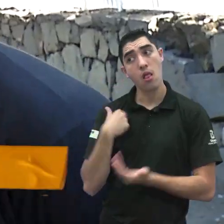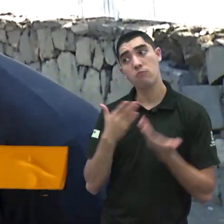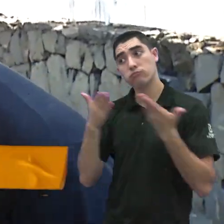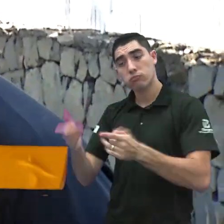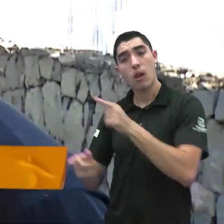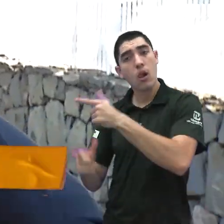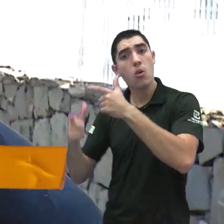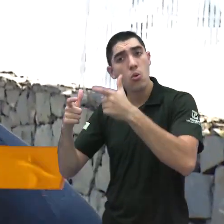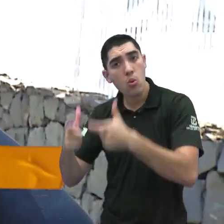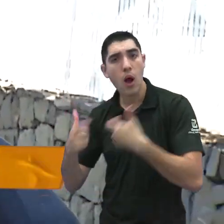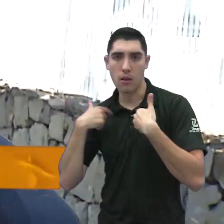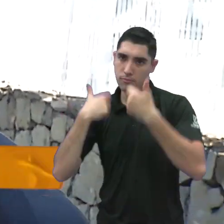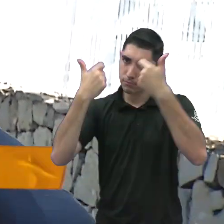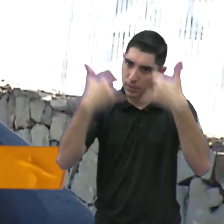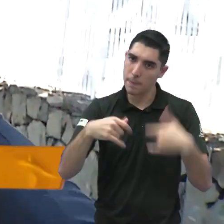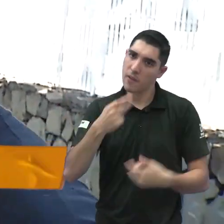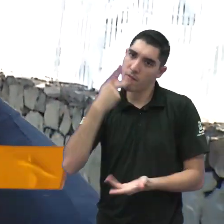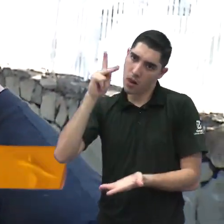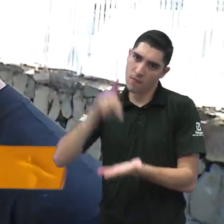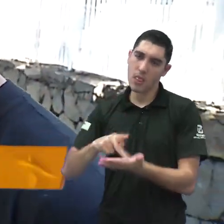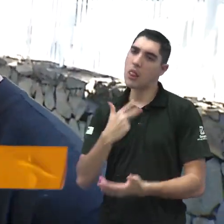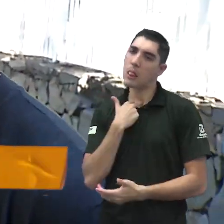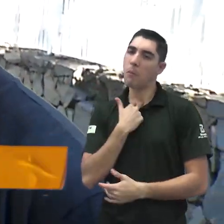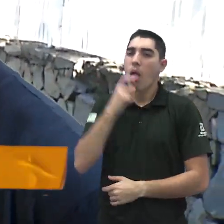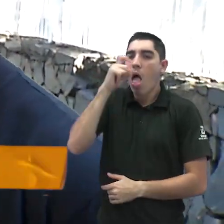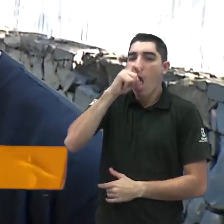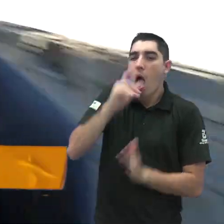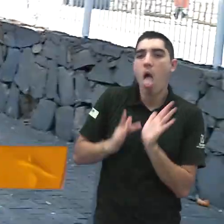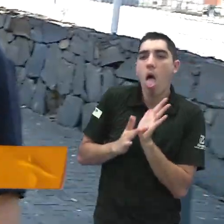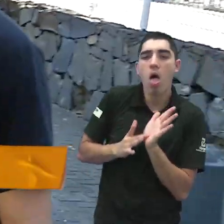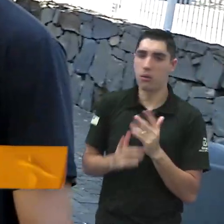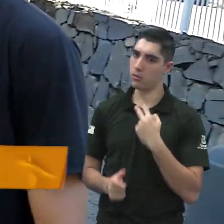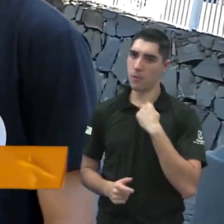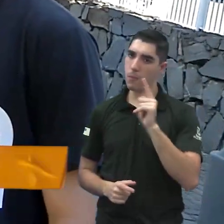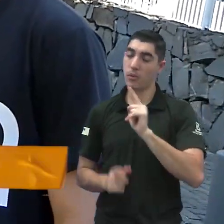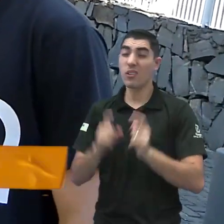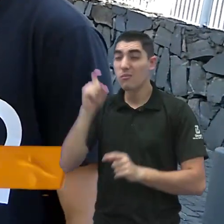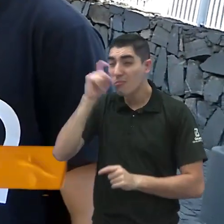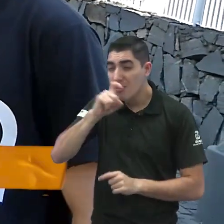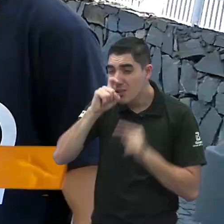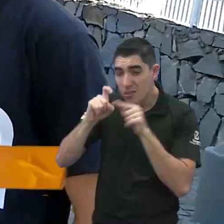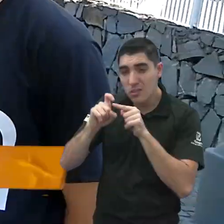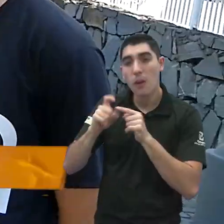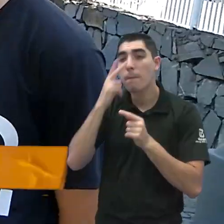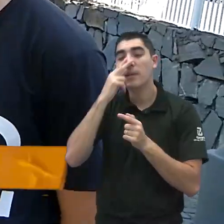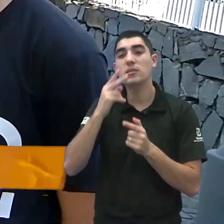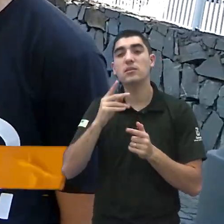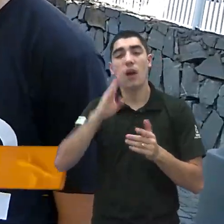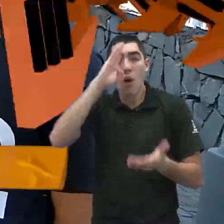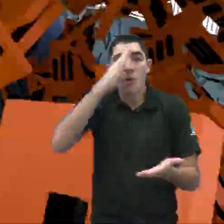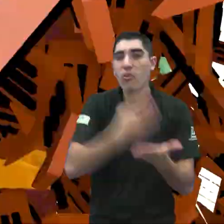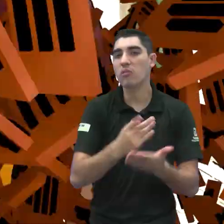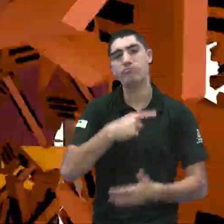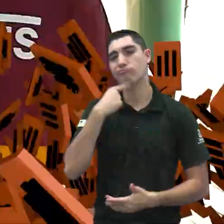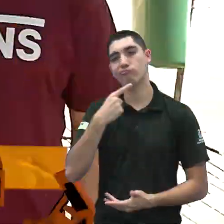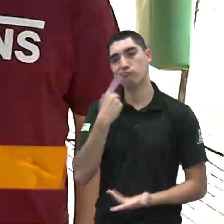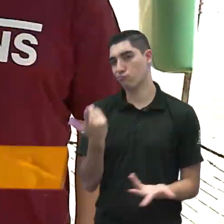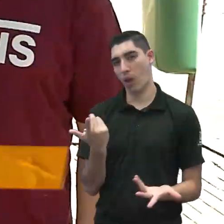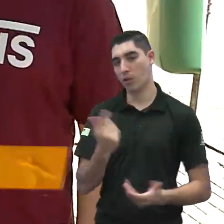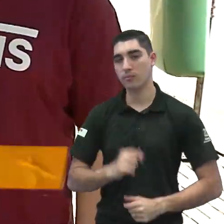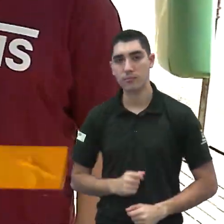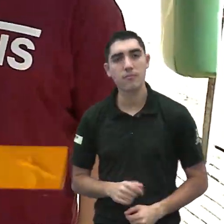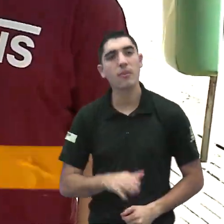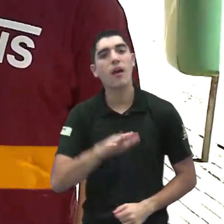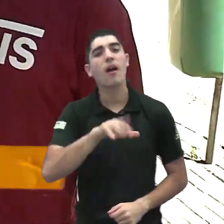fazer no local lá, tem que falar, né? Tem que ser sincero, não pode mentir. A mentira sempre quebra a confiança dos pais. Ravi, me